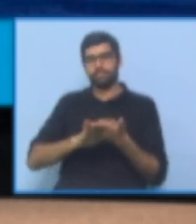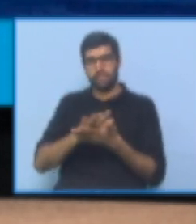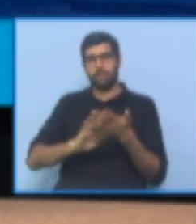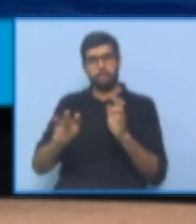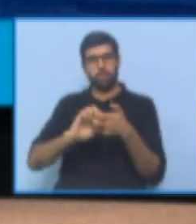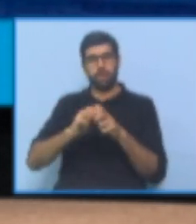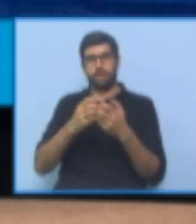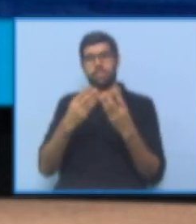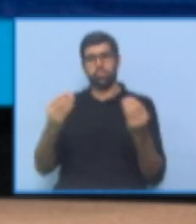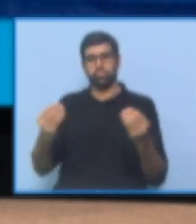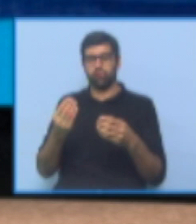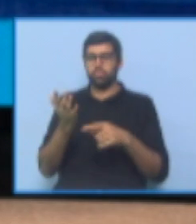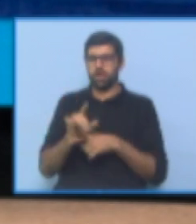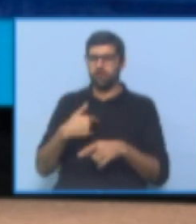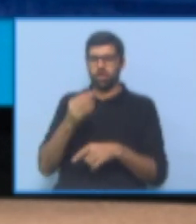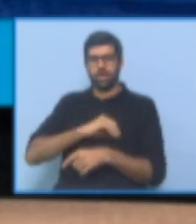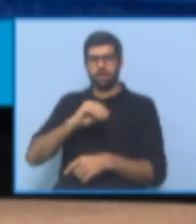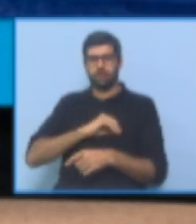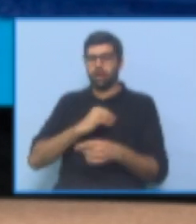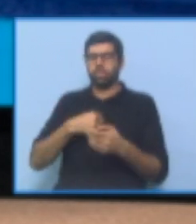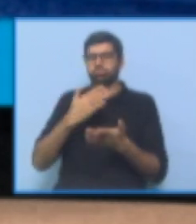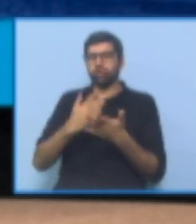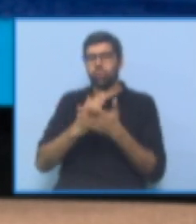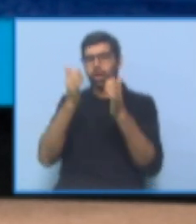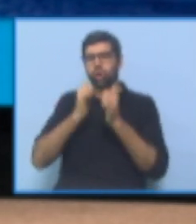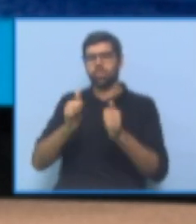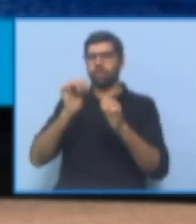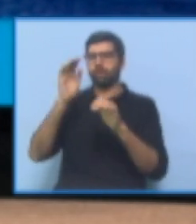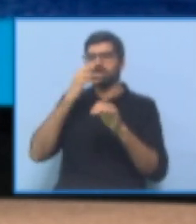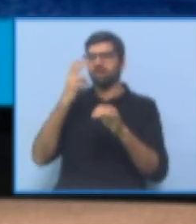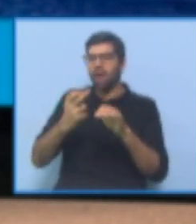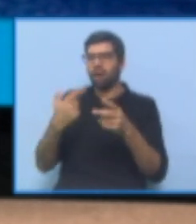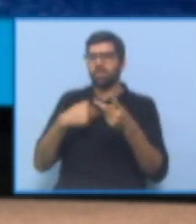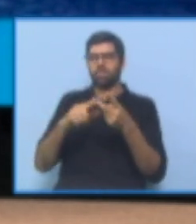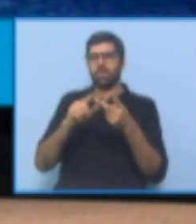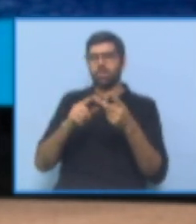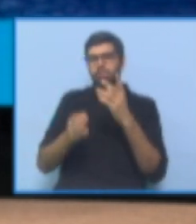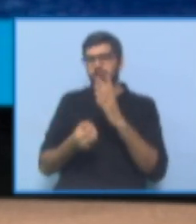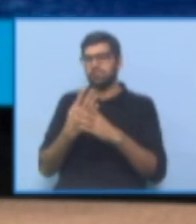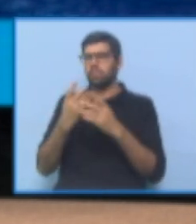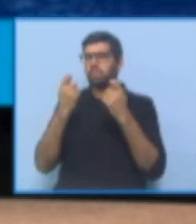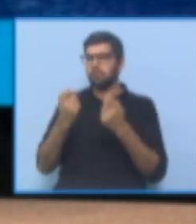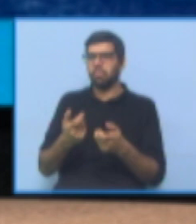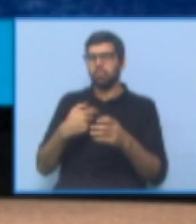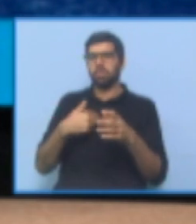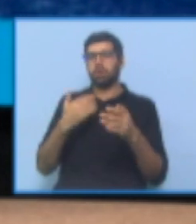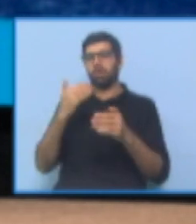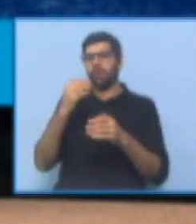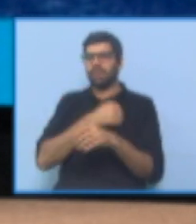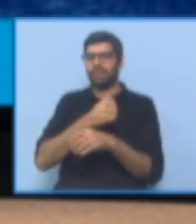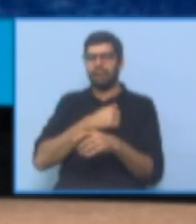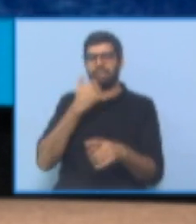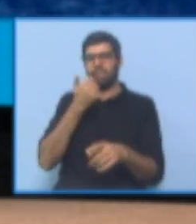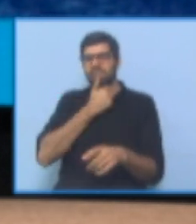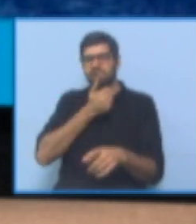muitos problemas, portanto, a falta de rendimento escolar, a falta de produção, desequilíbrios em casa, violência, não